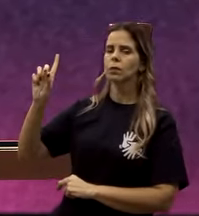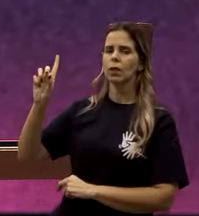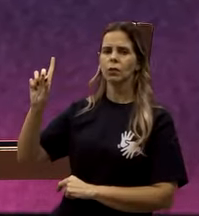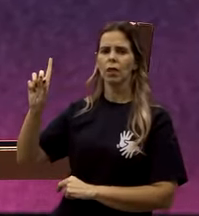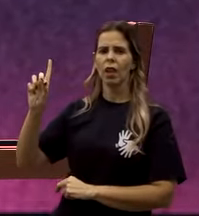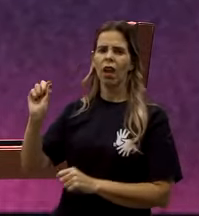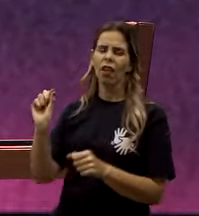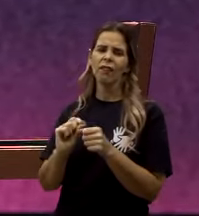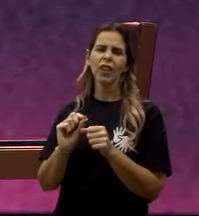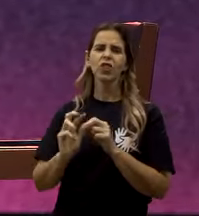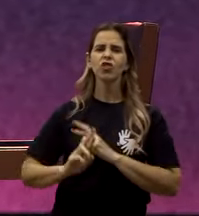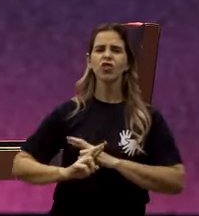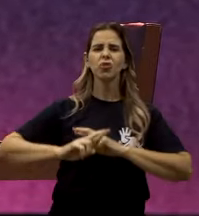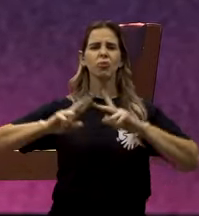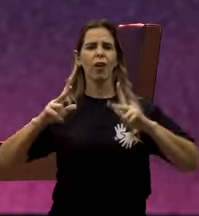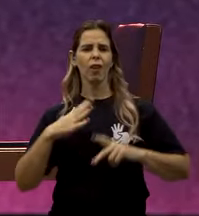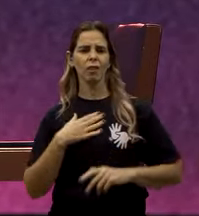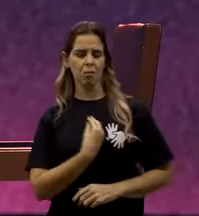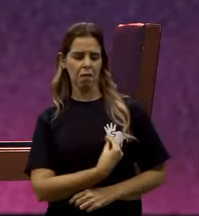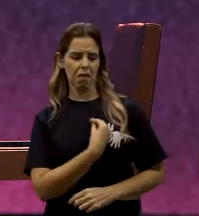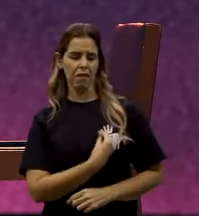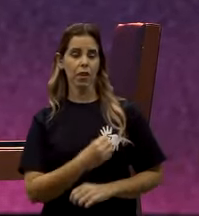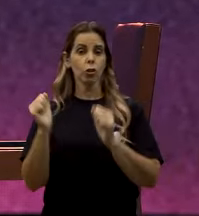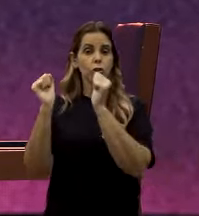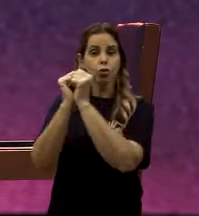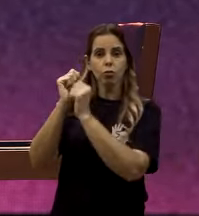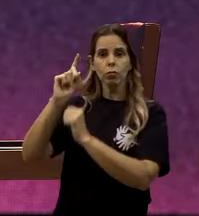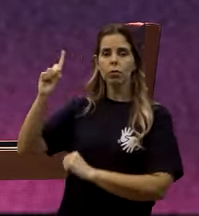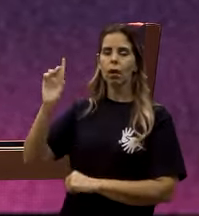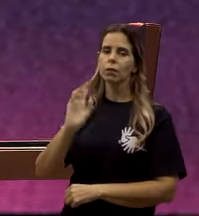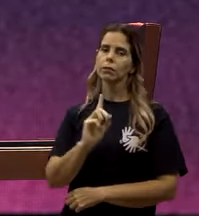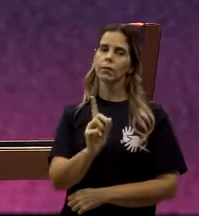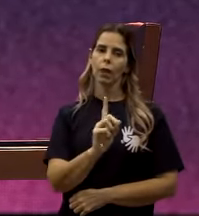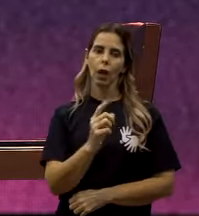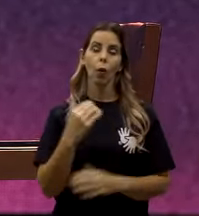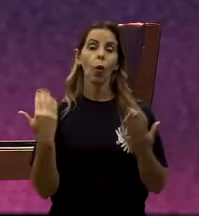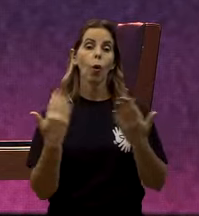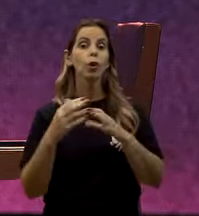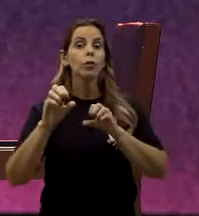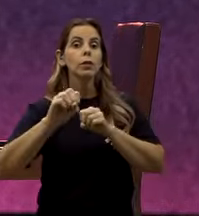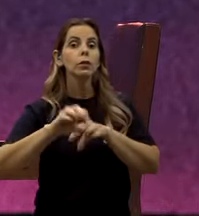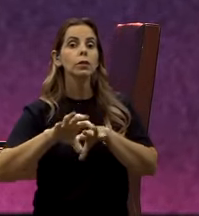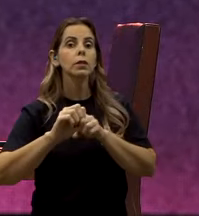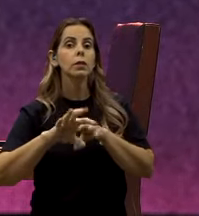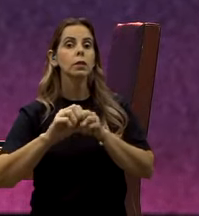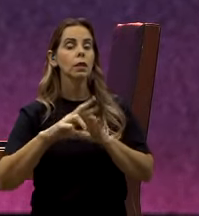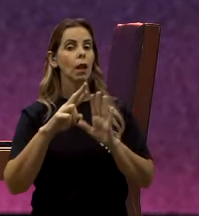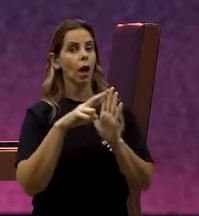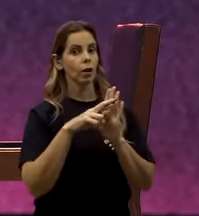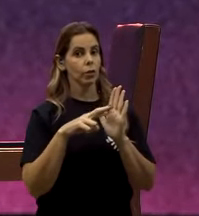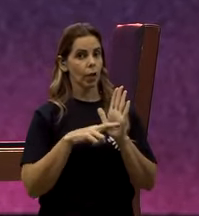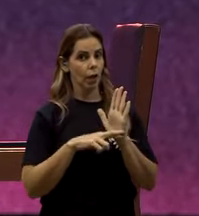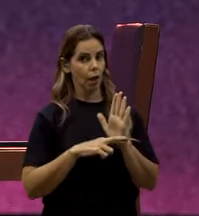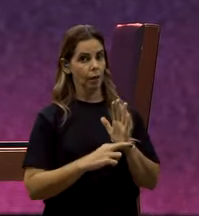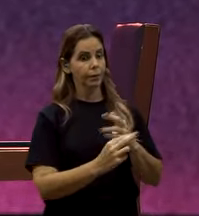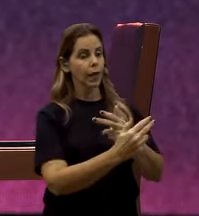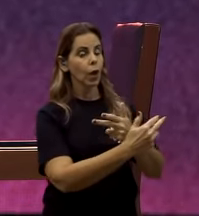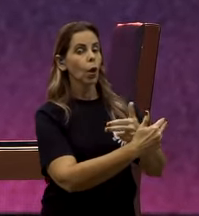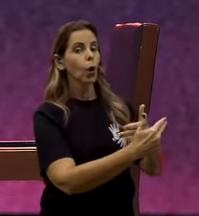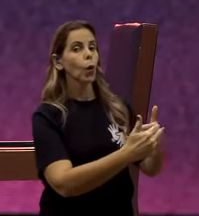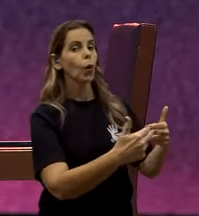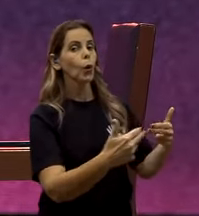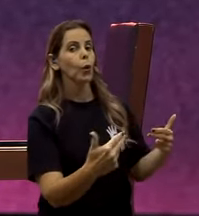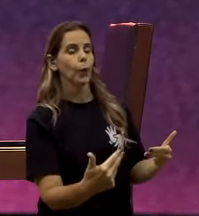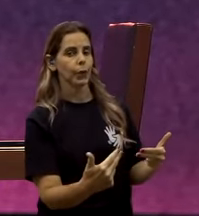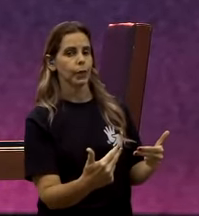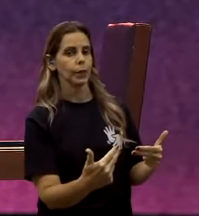diferença na minha caminhada agora existem outras que sim hoje eu quero te ensinar quais são essas regras essas coisas na verdade essas coisas que